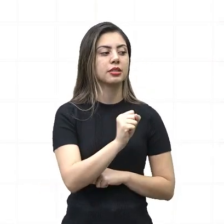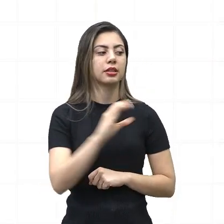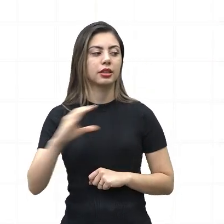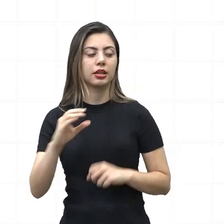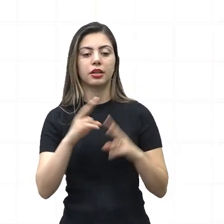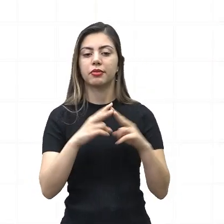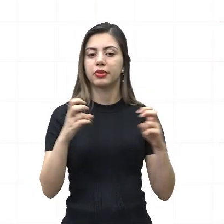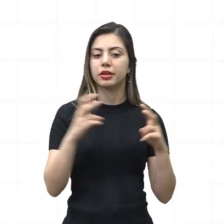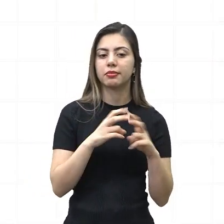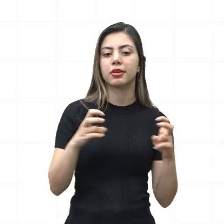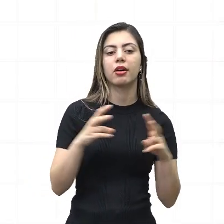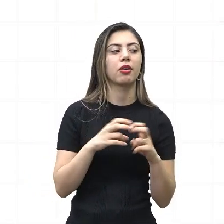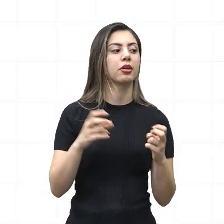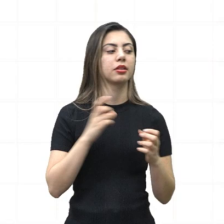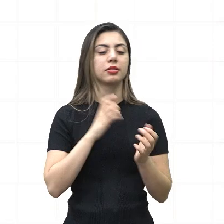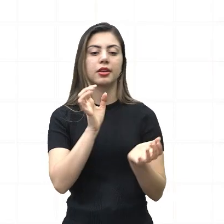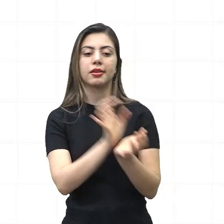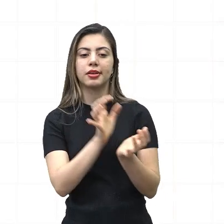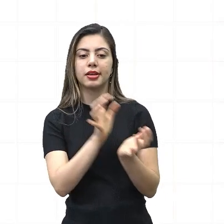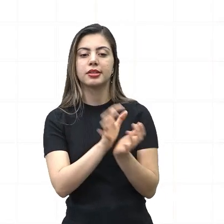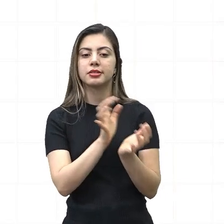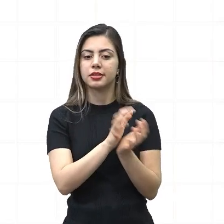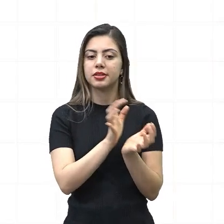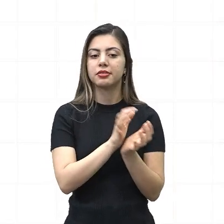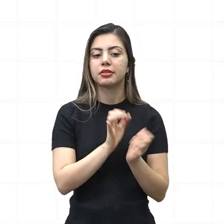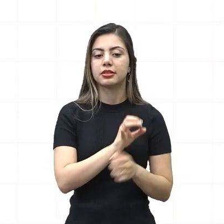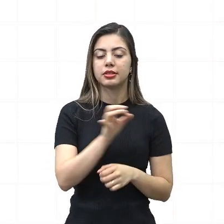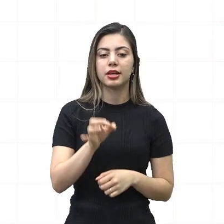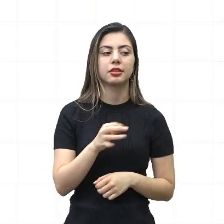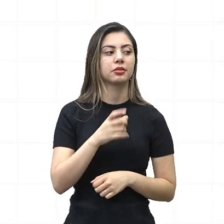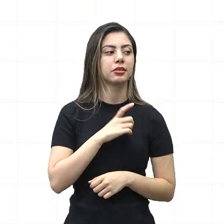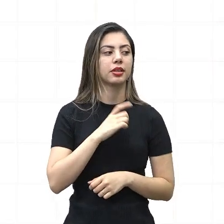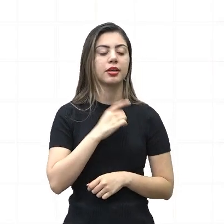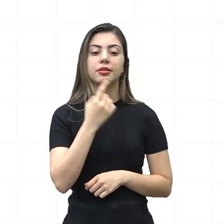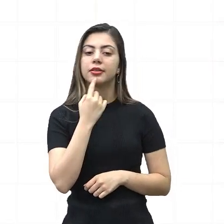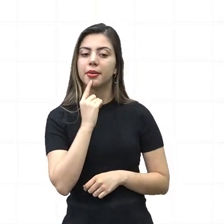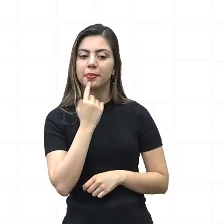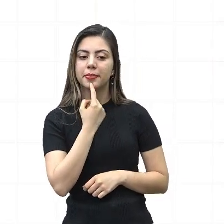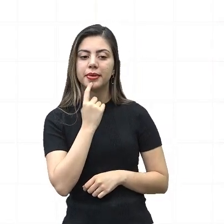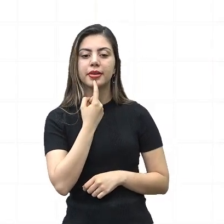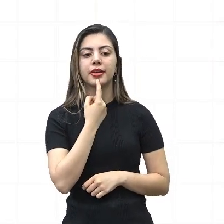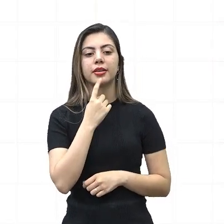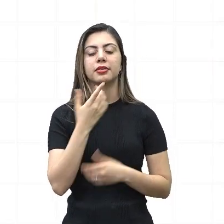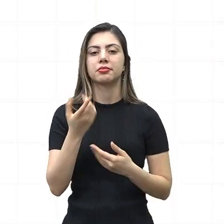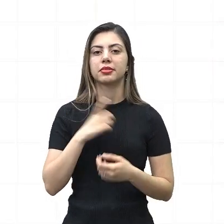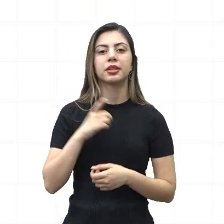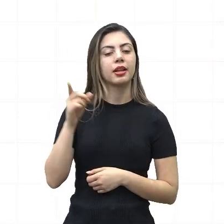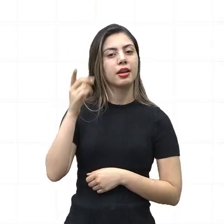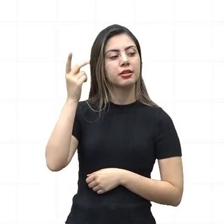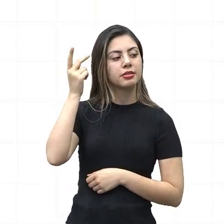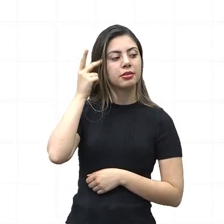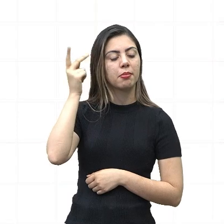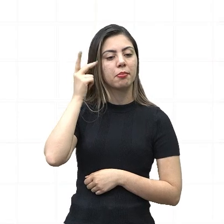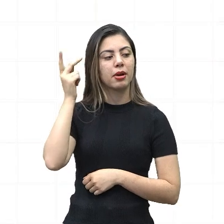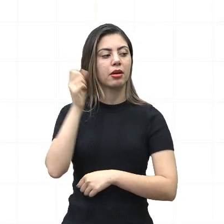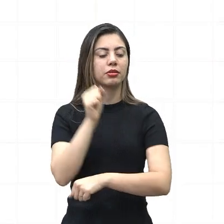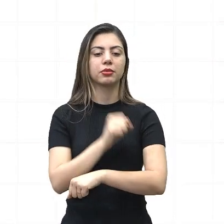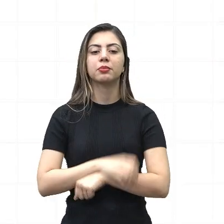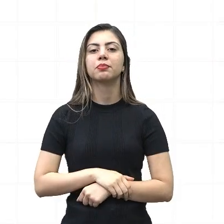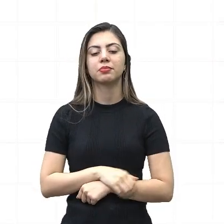Recife também é um polo importante, né? A gente está falando aí de Campinas, São Carlos, São José dos Campos, lá em São Paulo, que são basicamente ali,